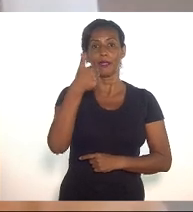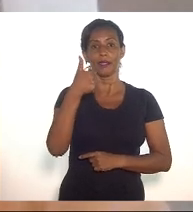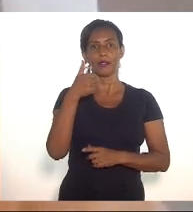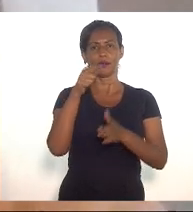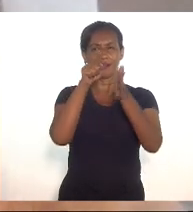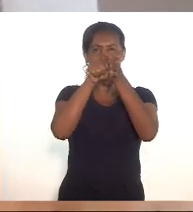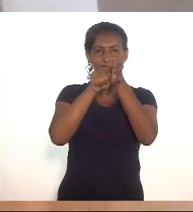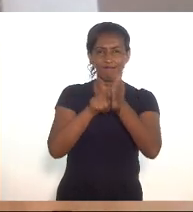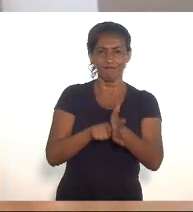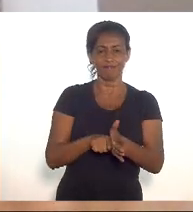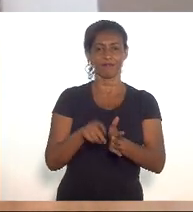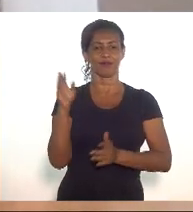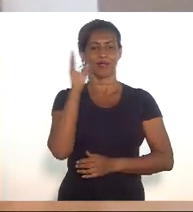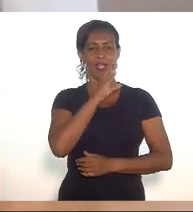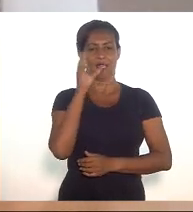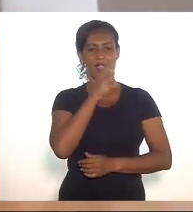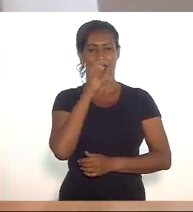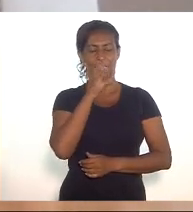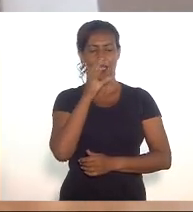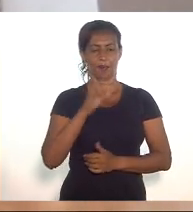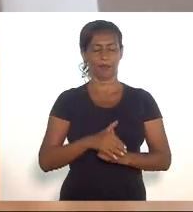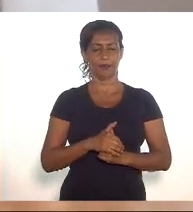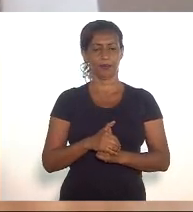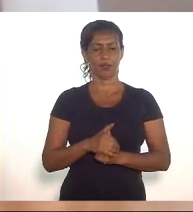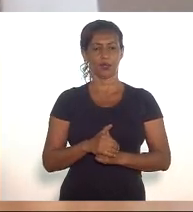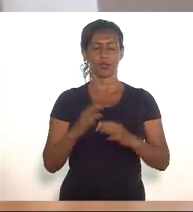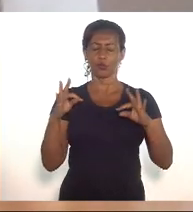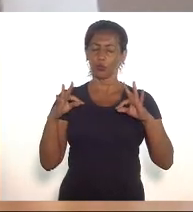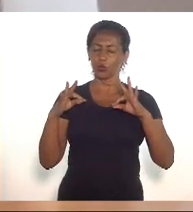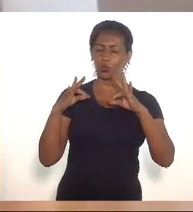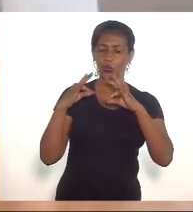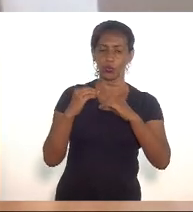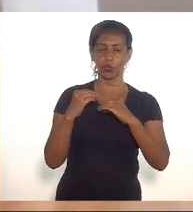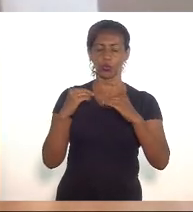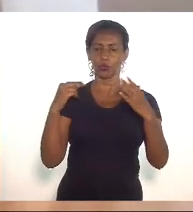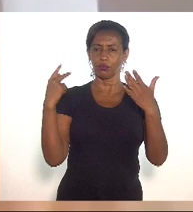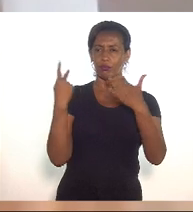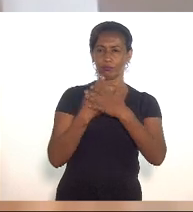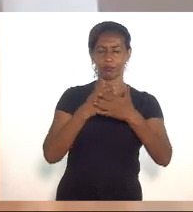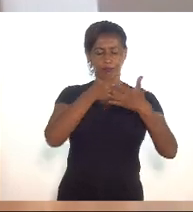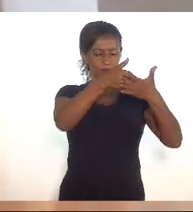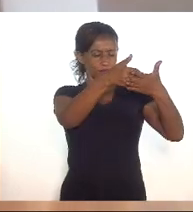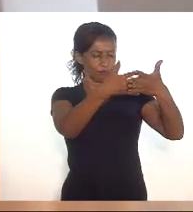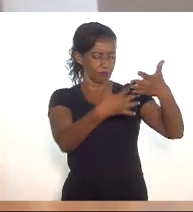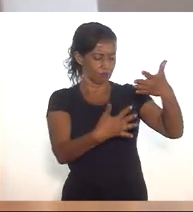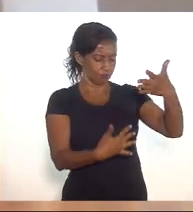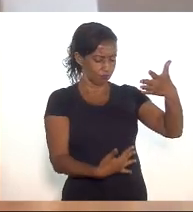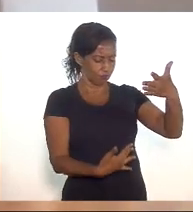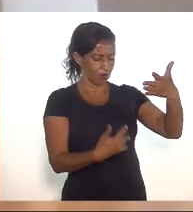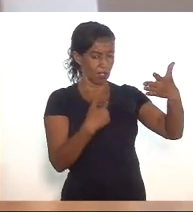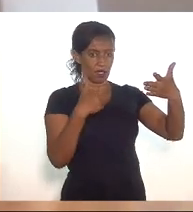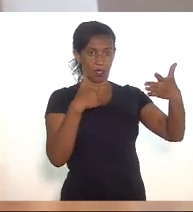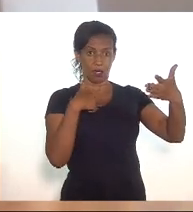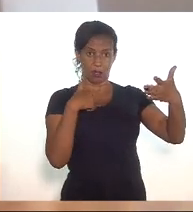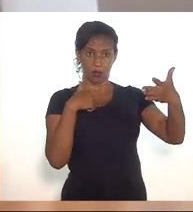muito rápido sobre todos esses aspectos elencados na minha